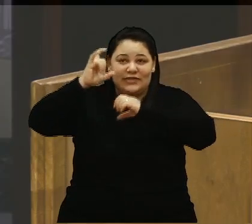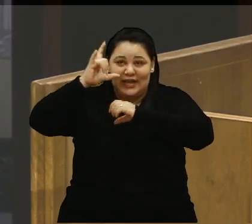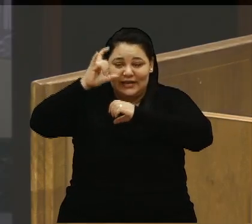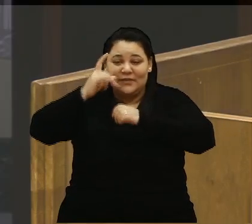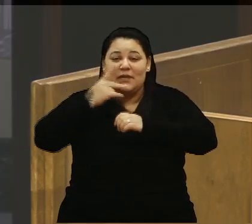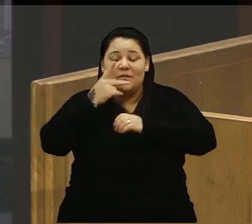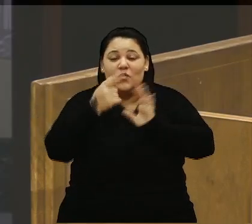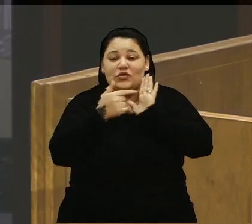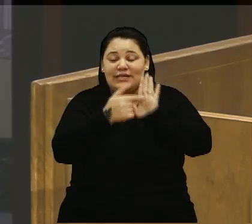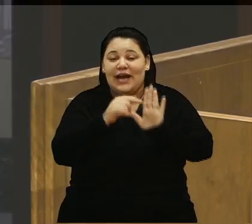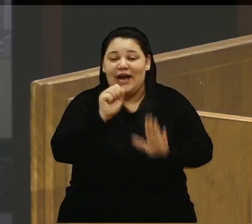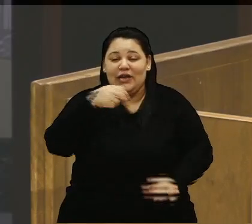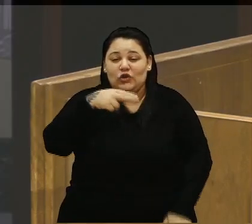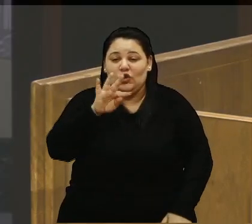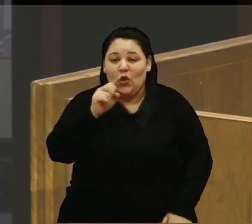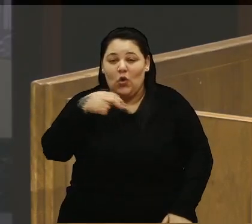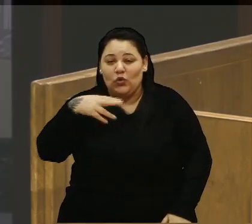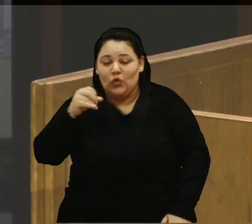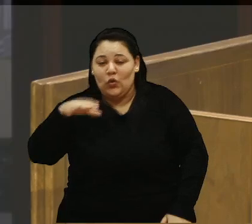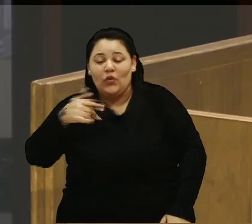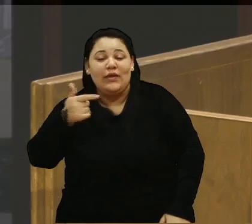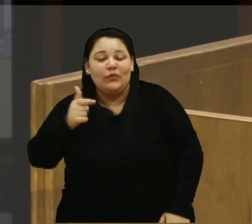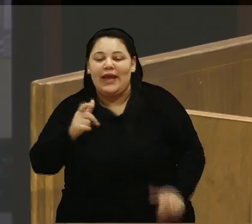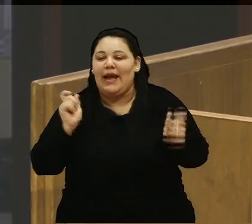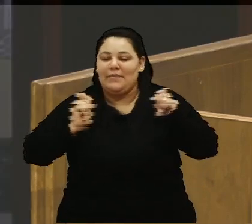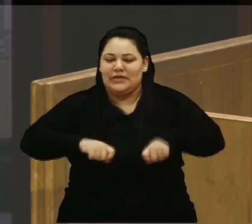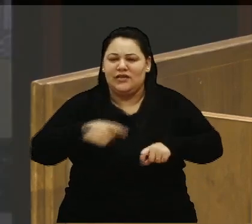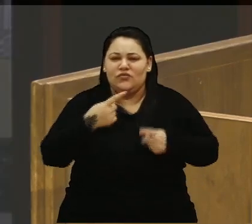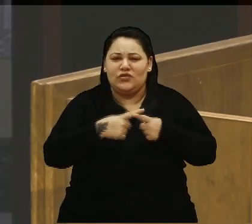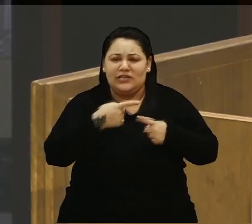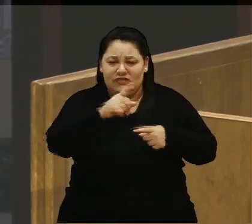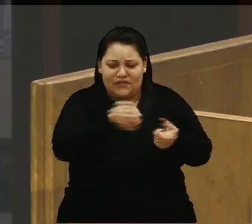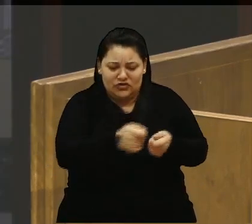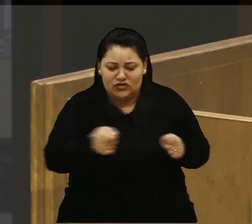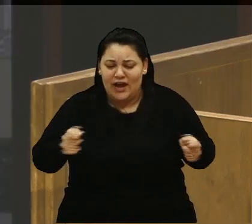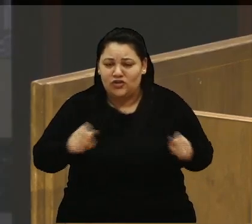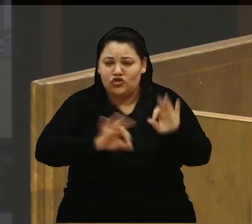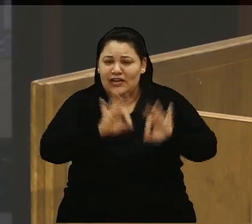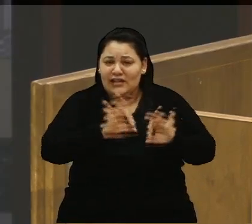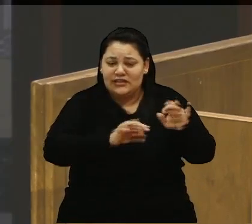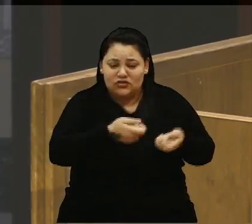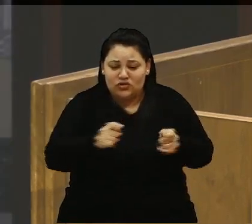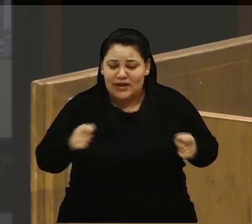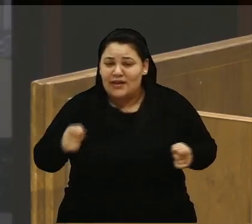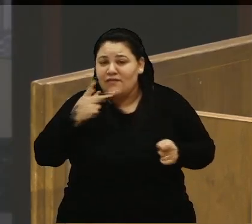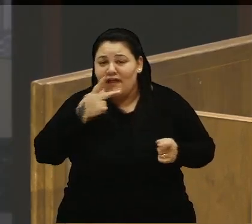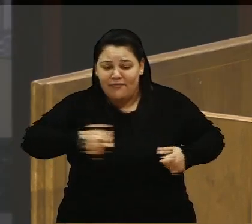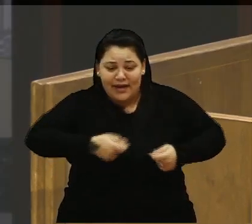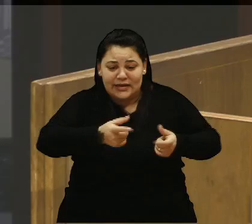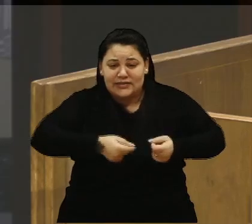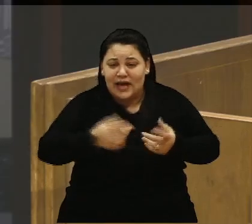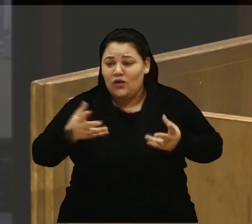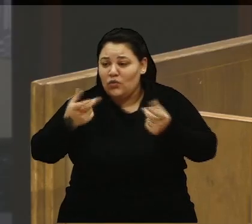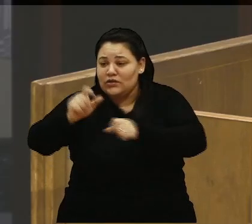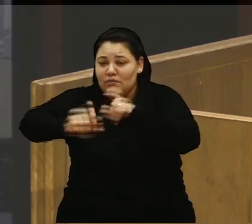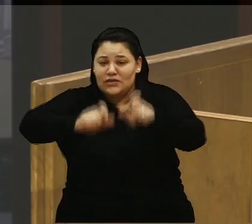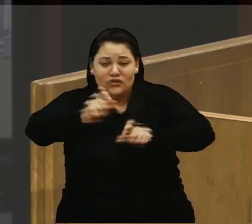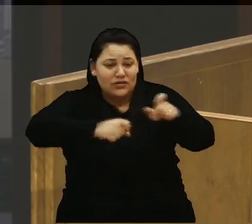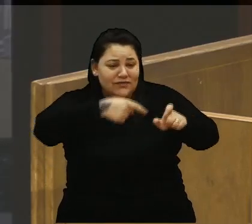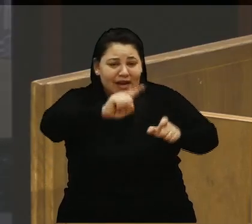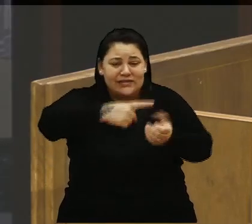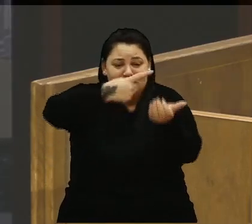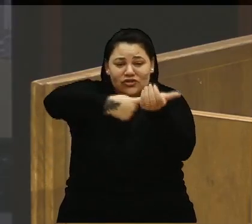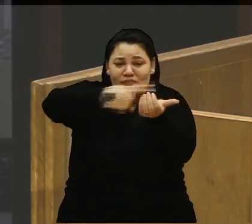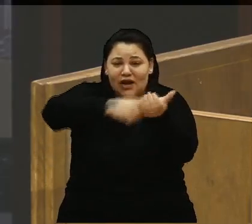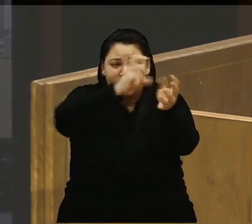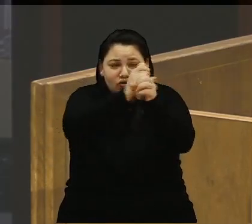incompetente. Pior ainda, por quê? Se a gente vai fazer um churrasco, a gente planeja o churrasco e diz quanto a gente vai gastar, quantas pessoas vão. Se é um salchipão, a gente